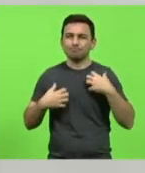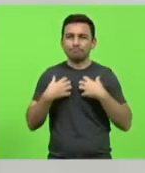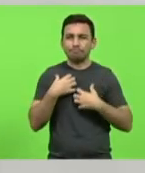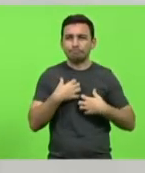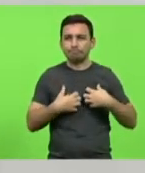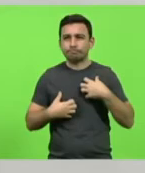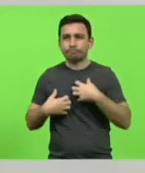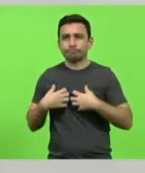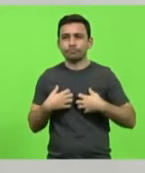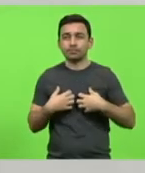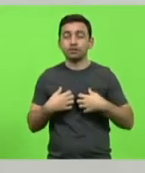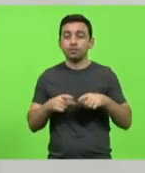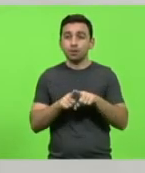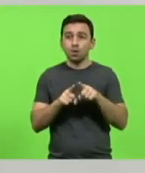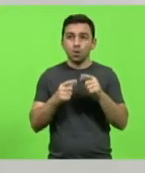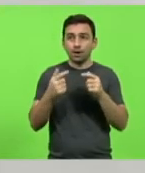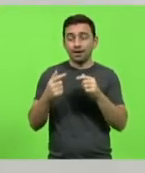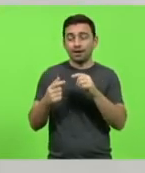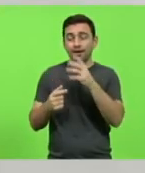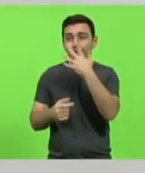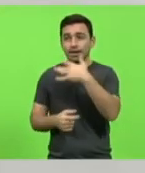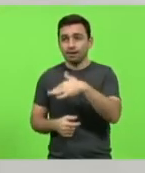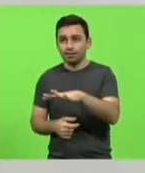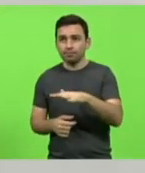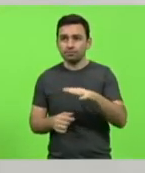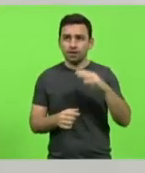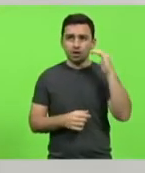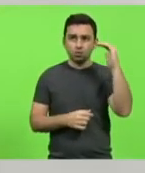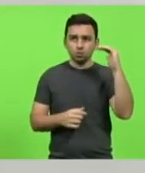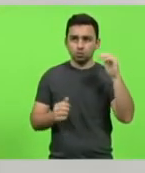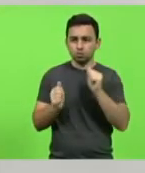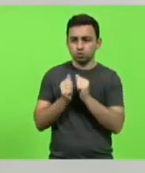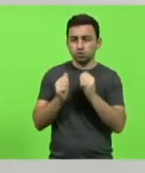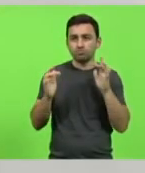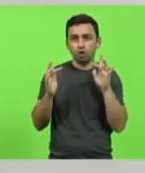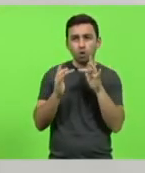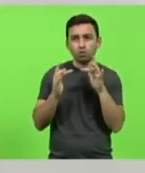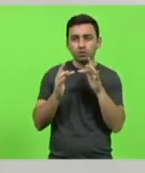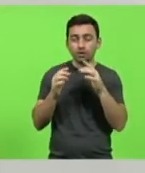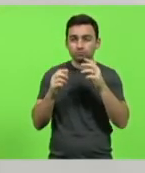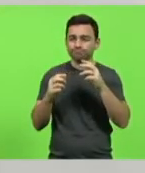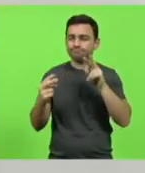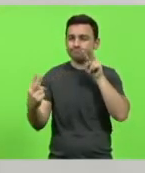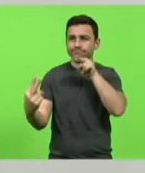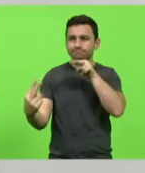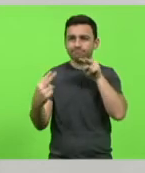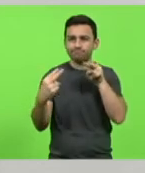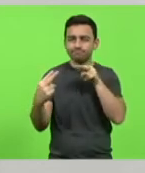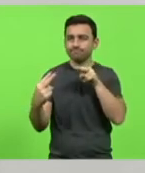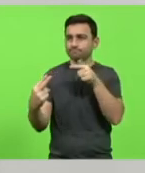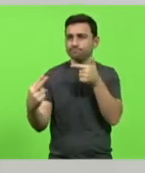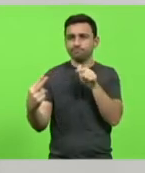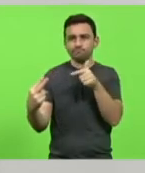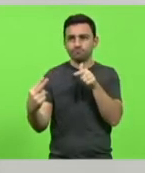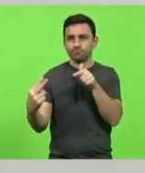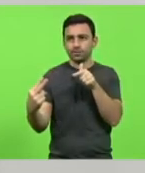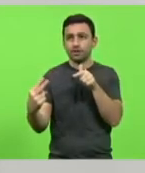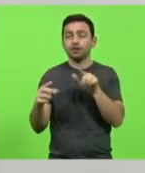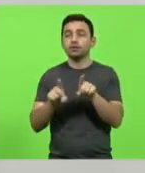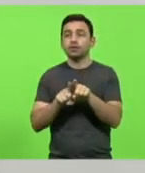outras crianças e adultos, demonstrando pouco contato visual, além de ter